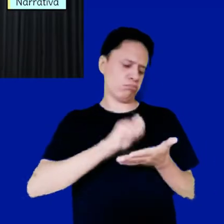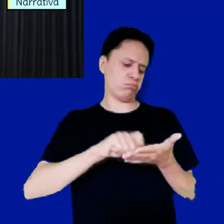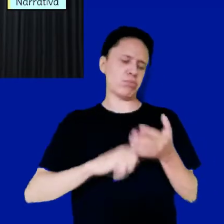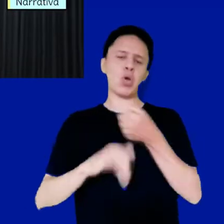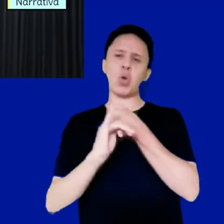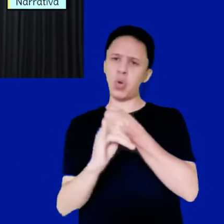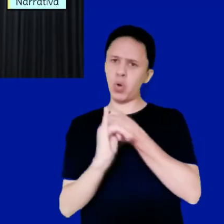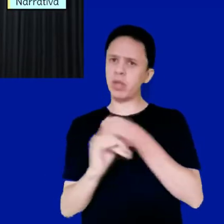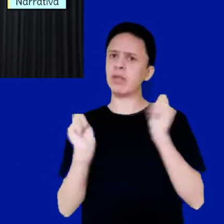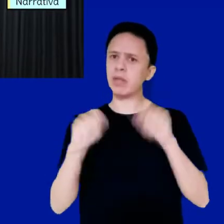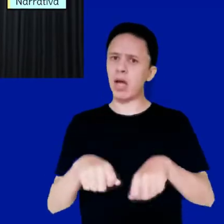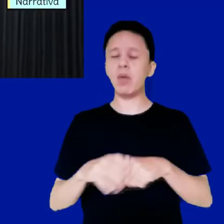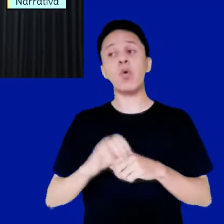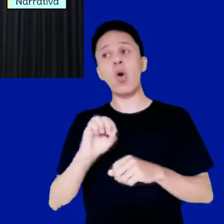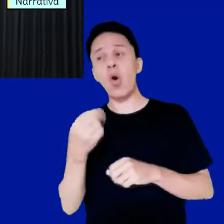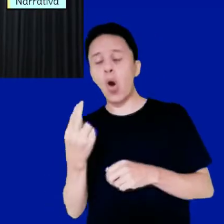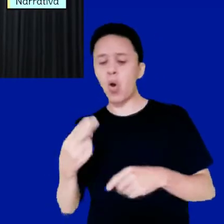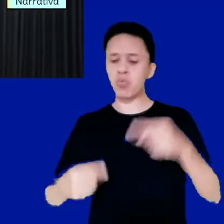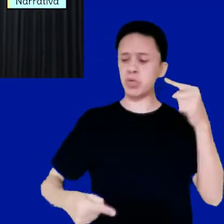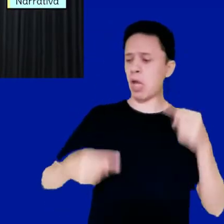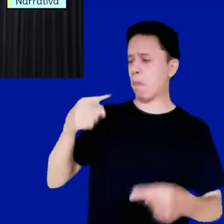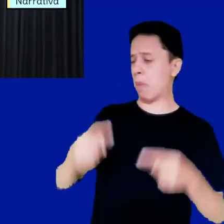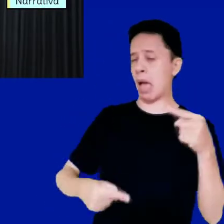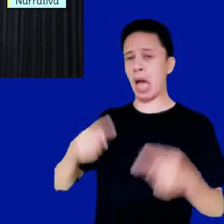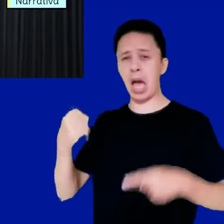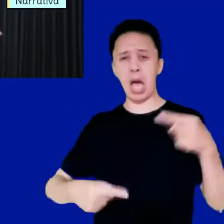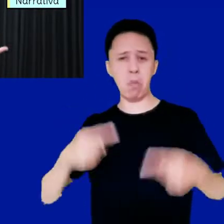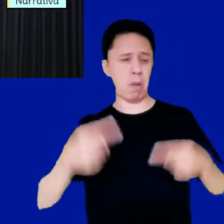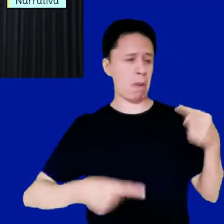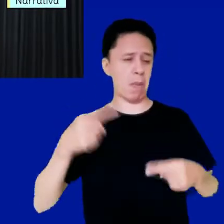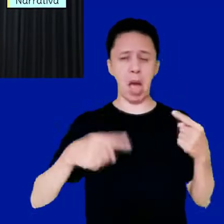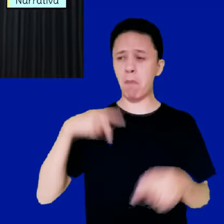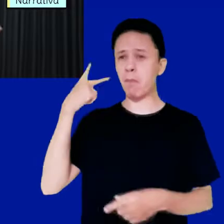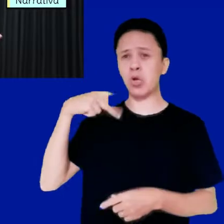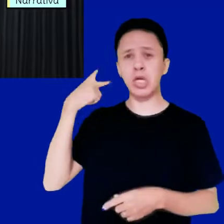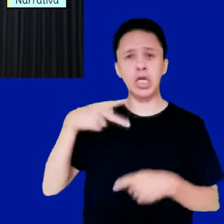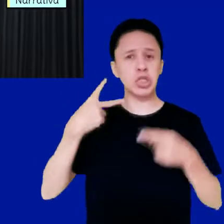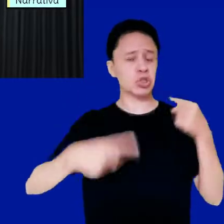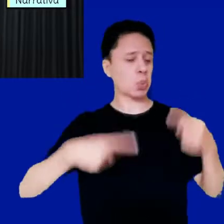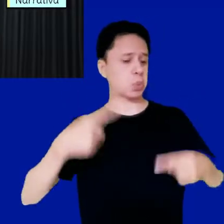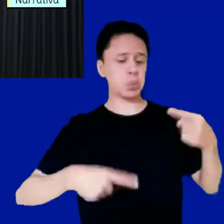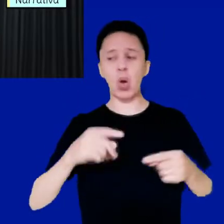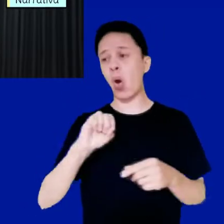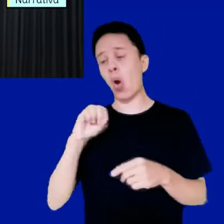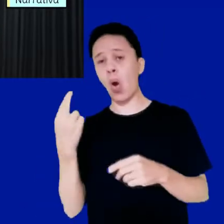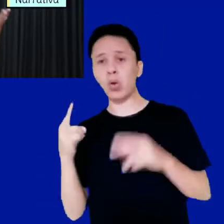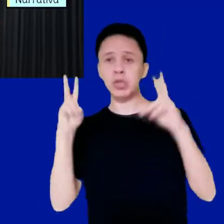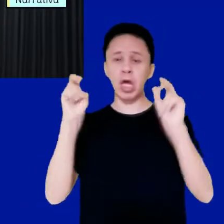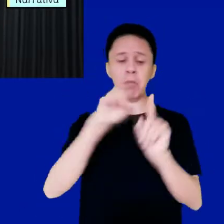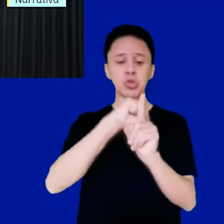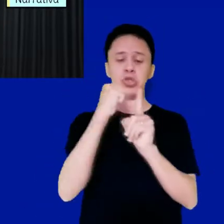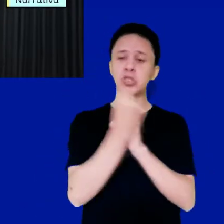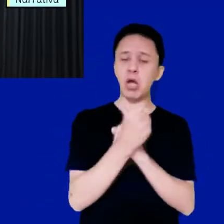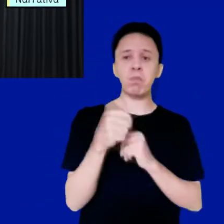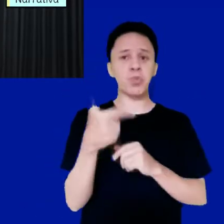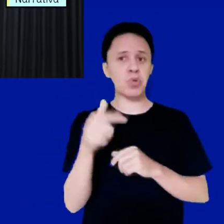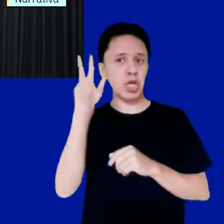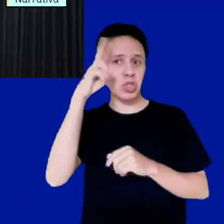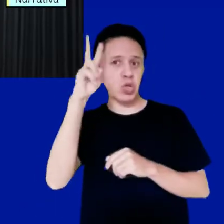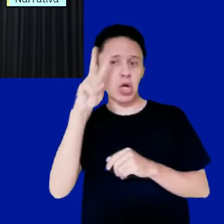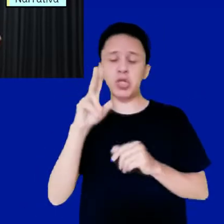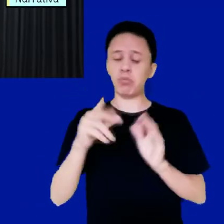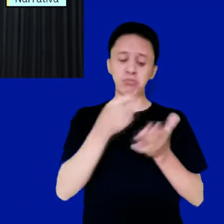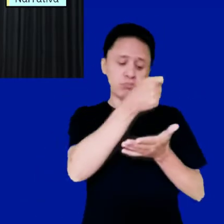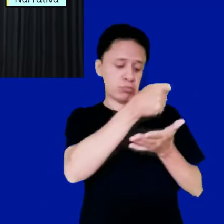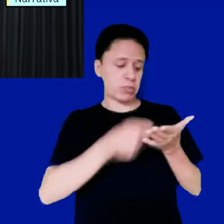histórias de si mesmos. Outras vezes eles estão, na verdade, fazendo um debate, discutindo um tema político ou um tema